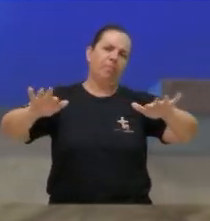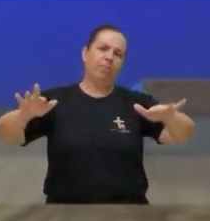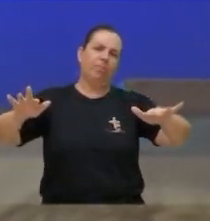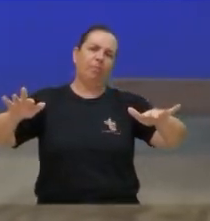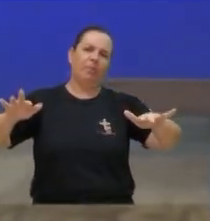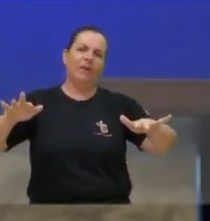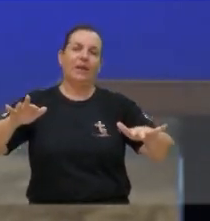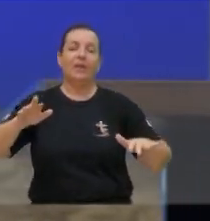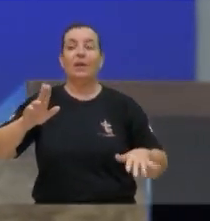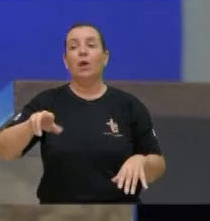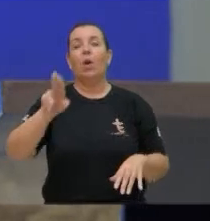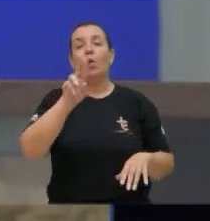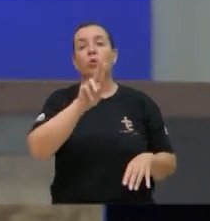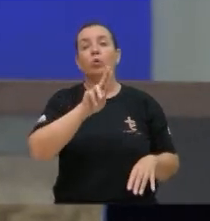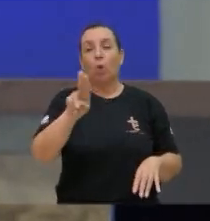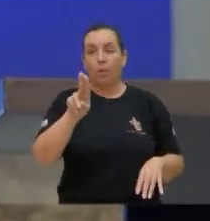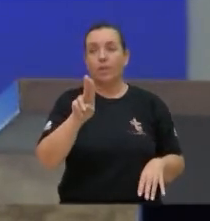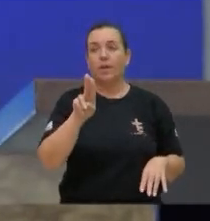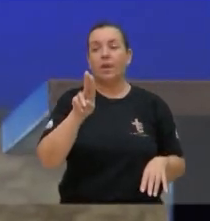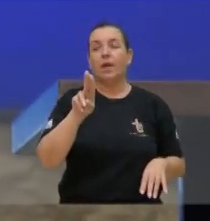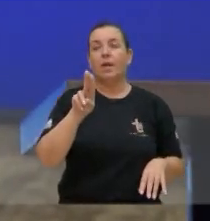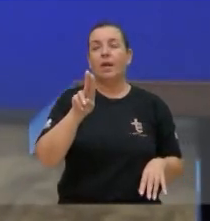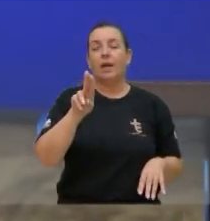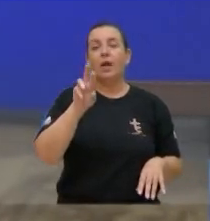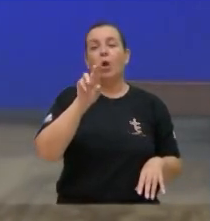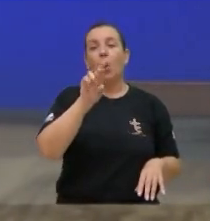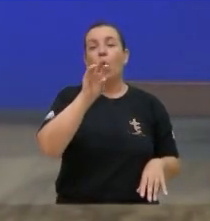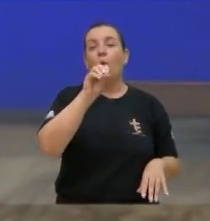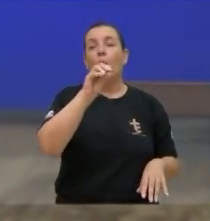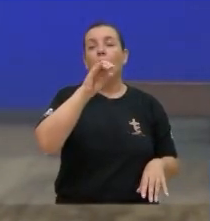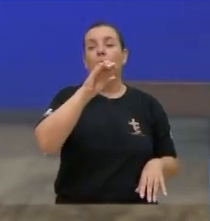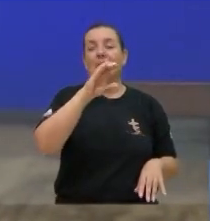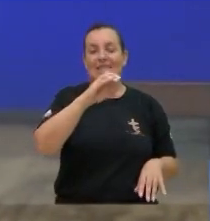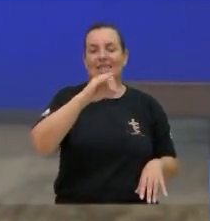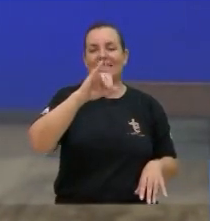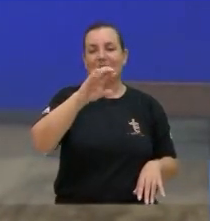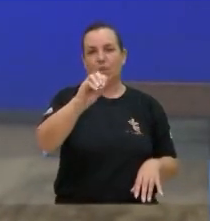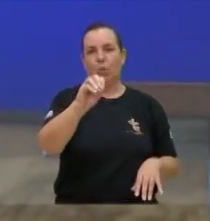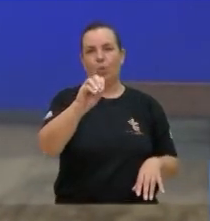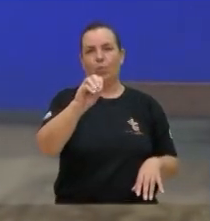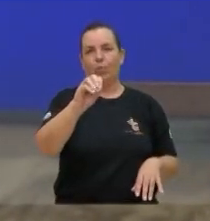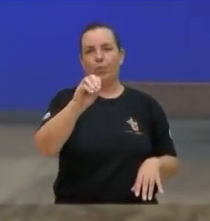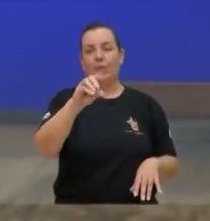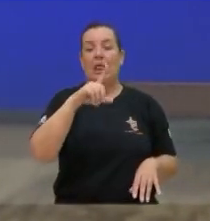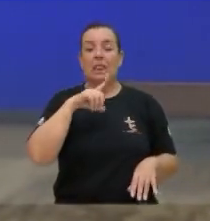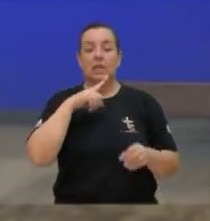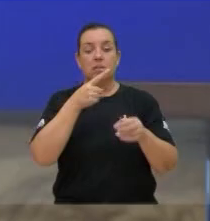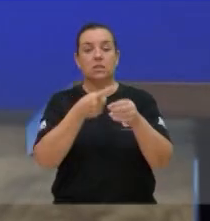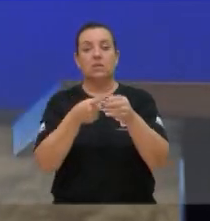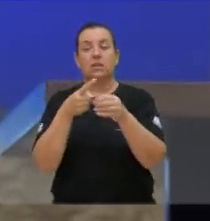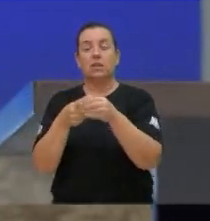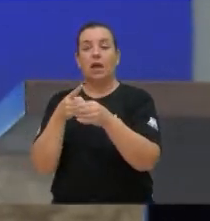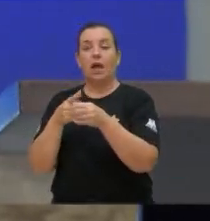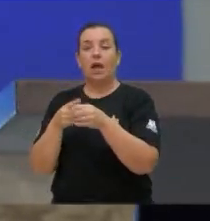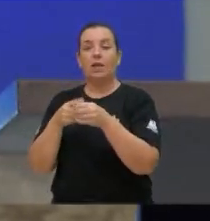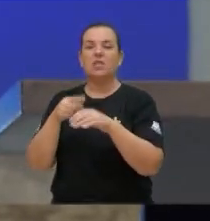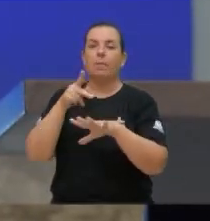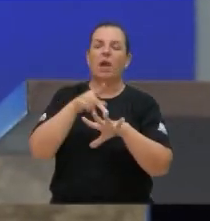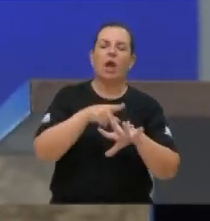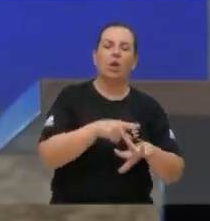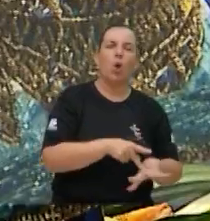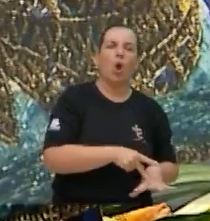cujo sobrenome é Rocio. Tem cidades, tem paróquias,